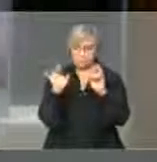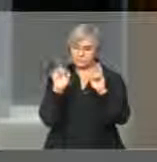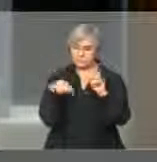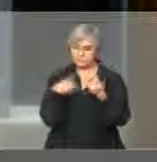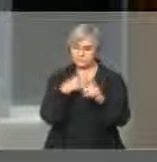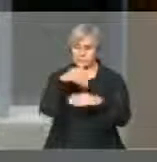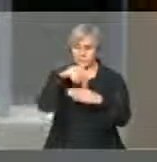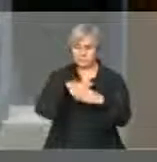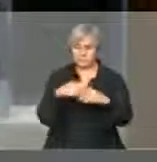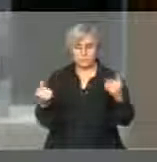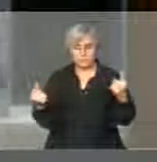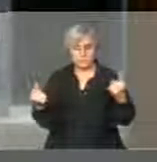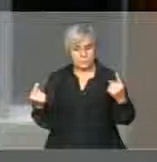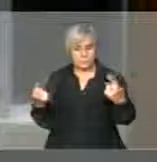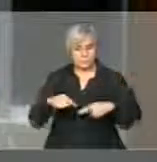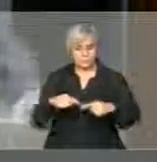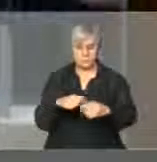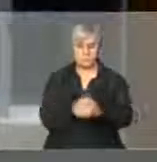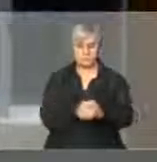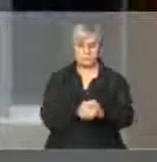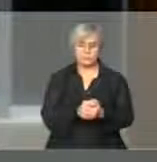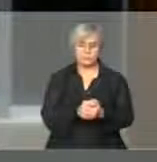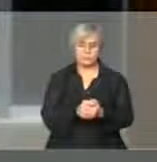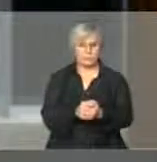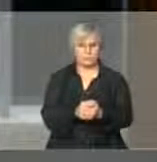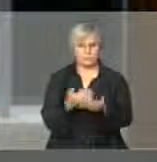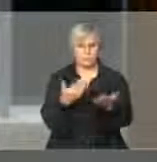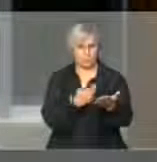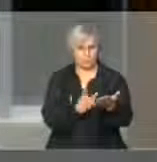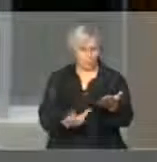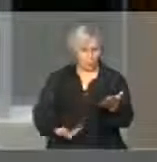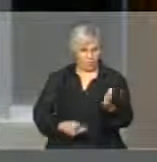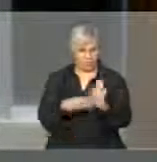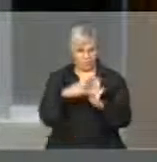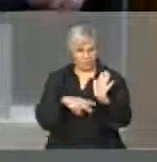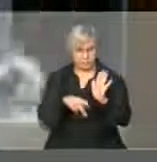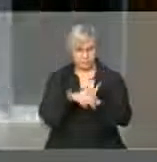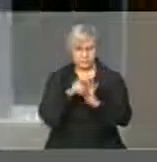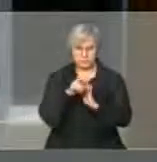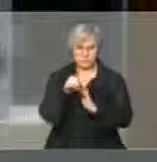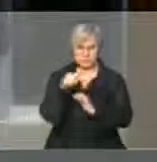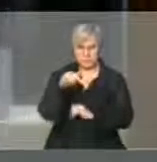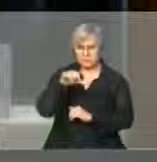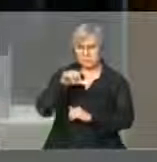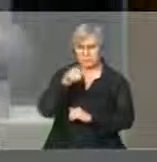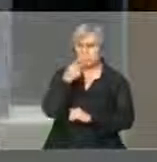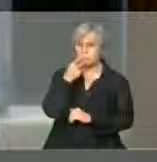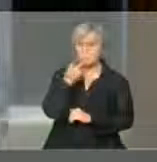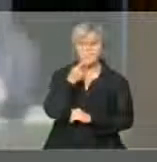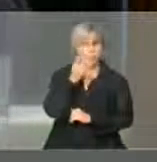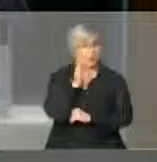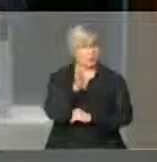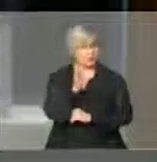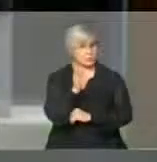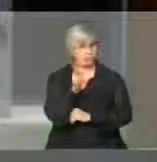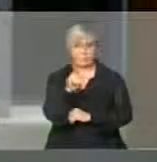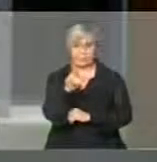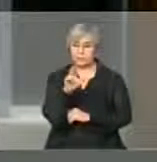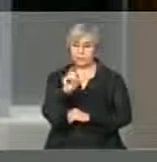vote contra, que a gente não mude. O governo, na medida provisória 579, disse lá que as